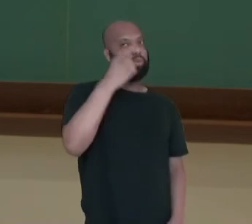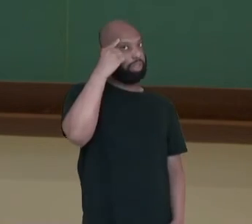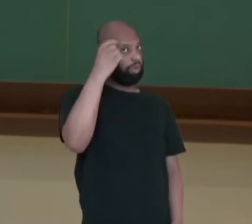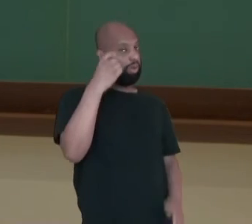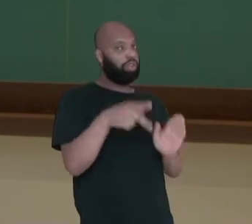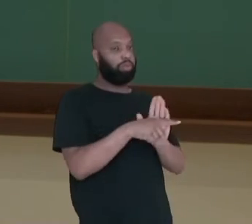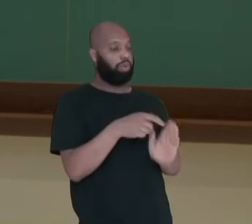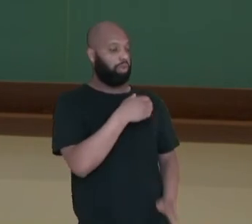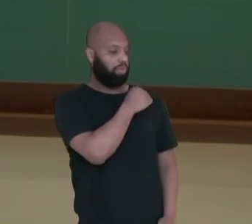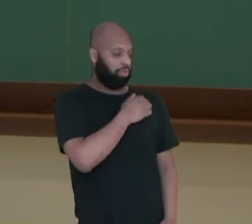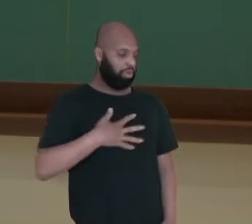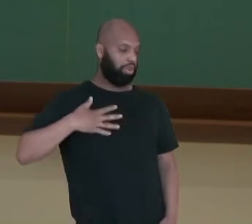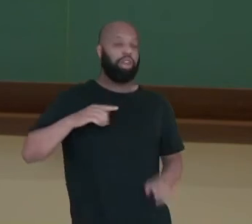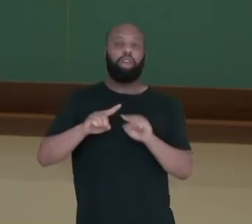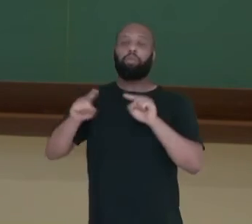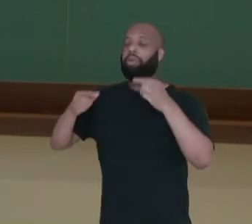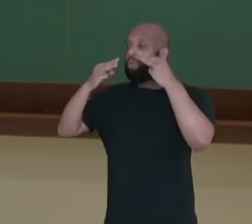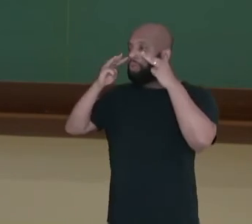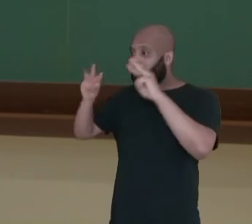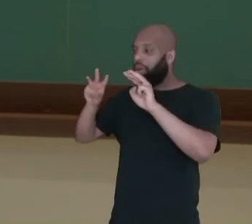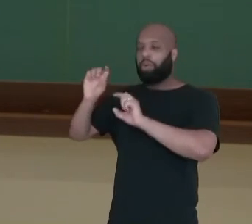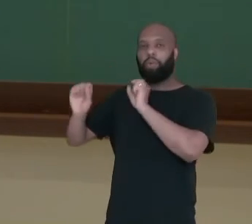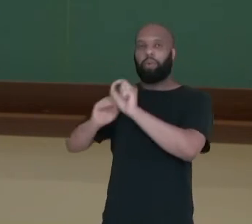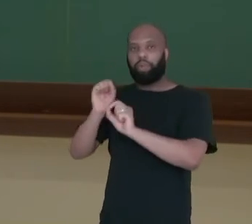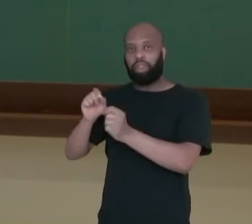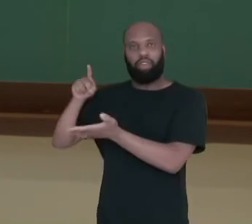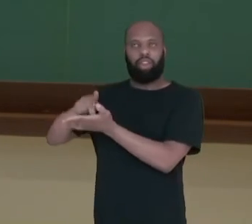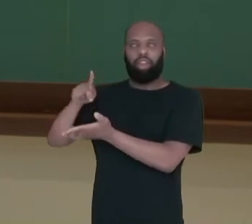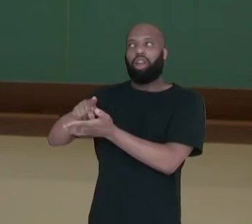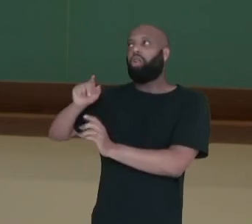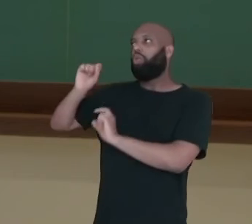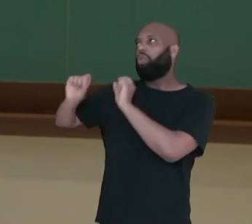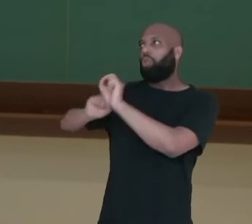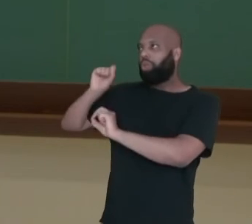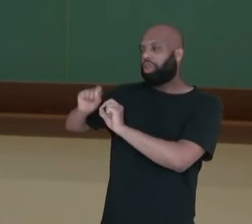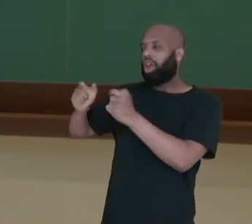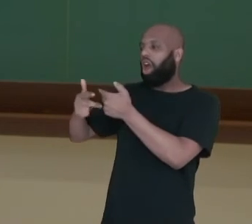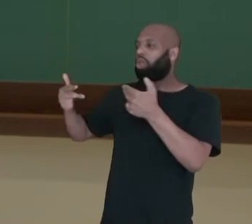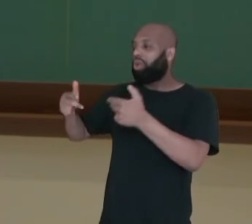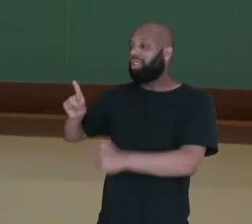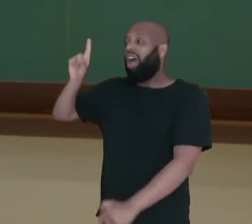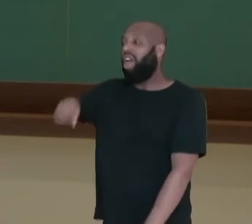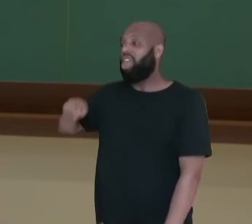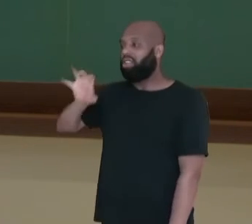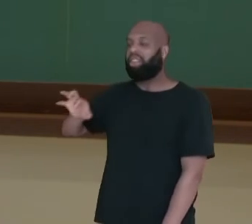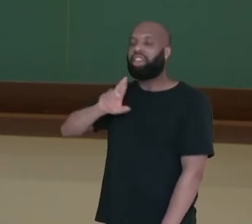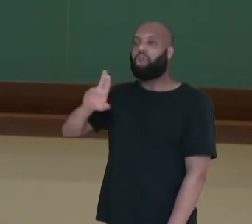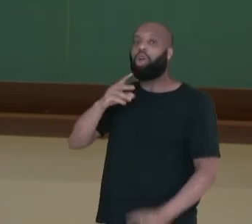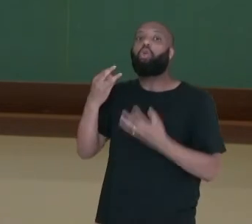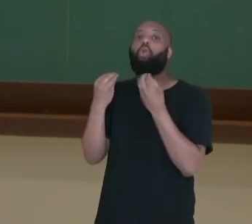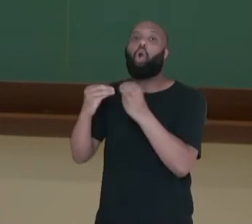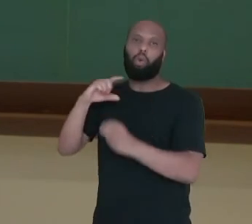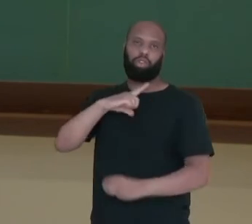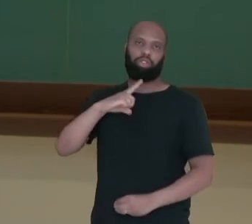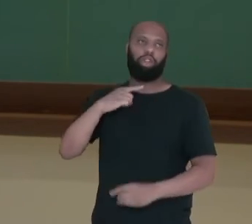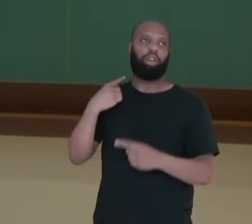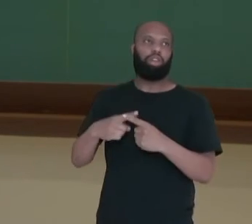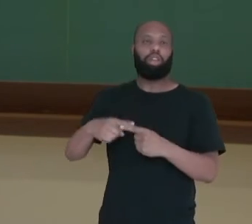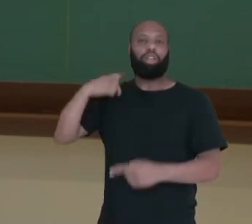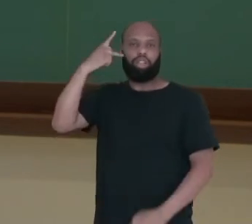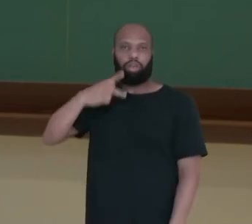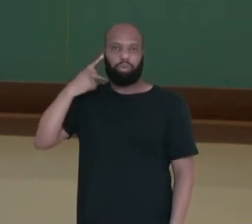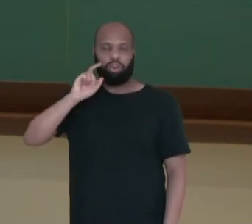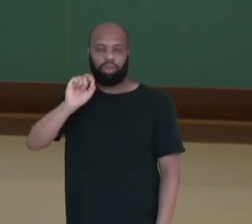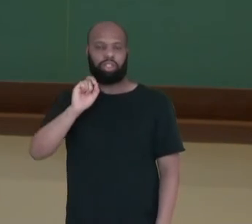ideia. Enquanto Maquiavel, realista, vai dizer como as coisas são, não como elas deveriam ser. Ele vai dizer, não, em